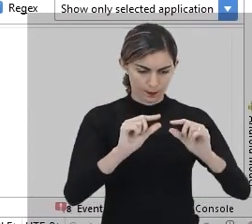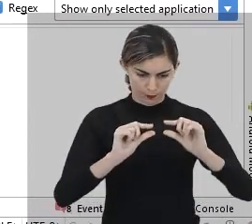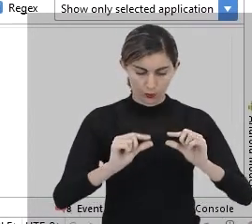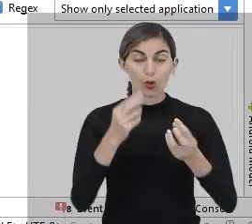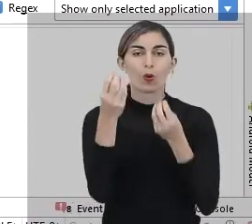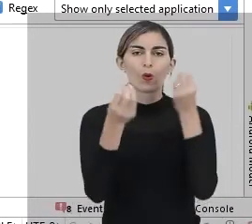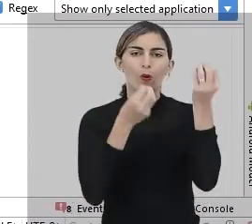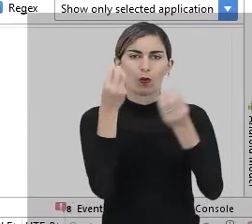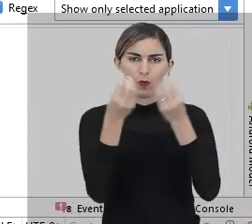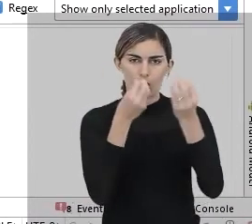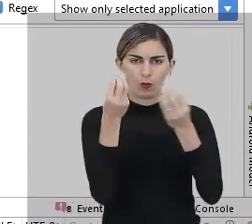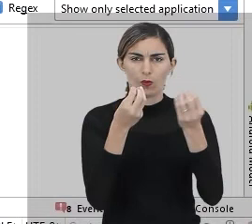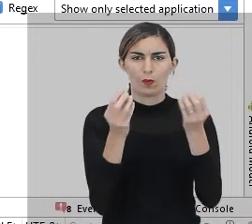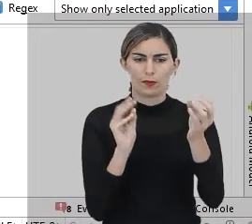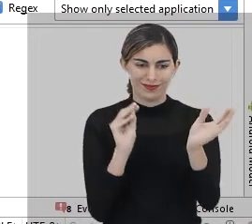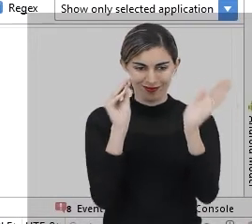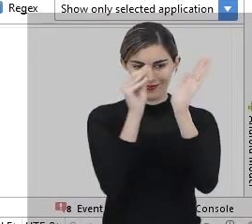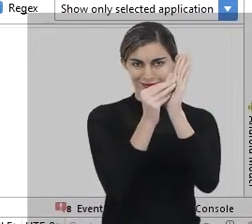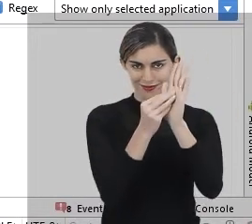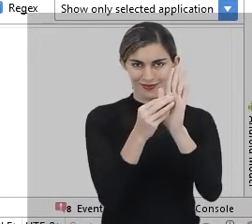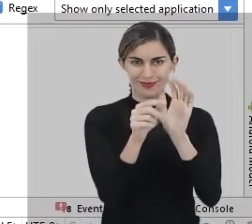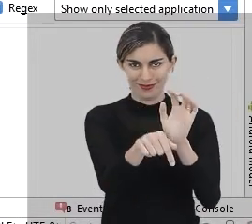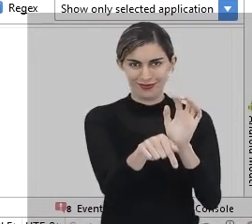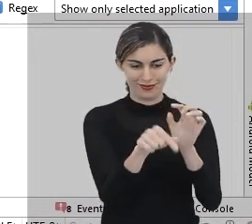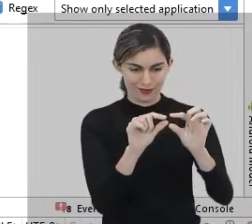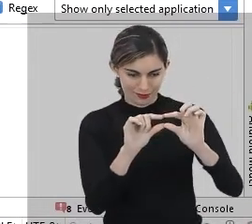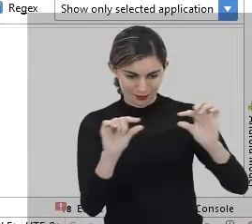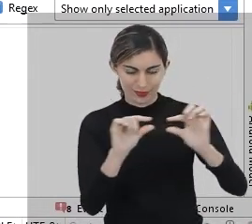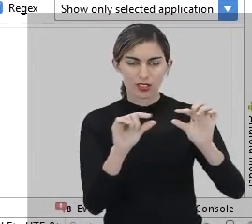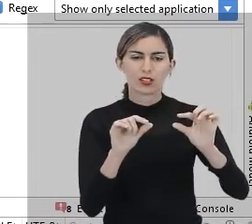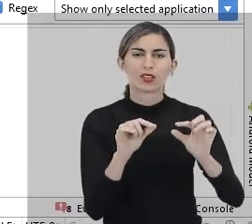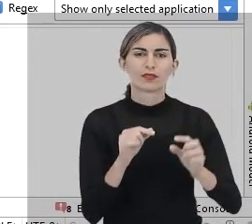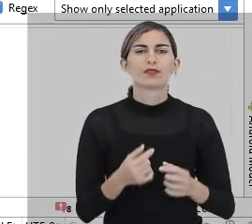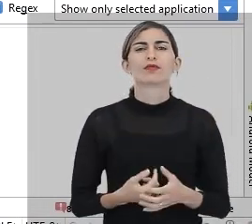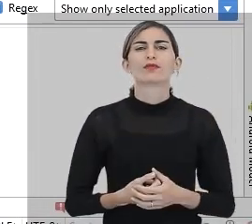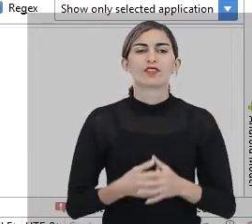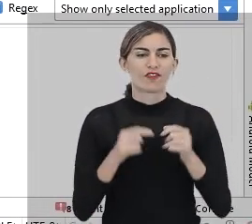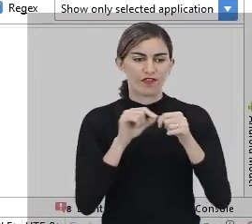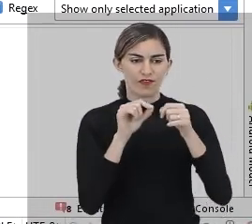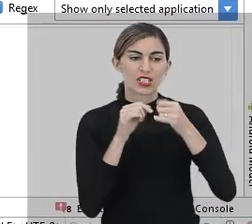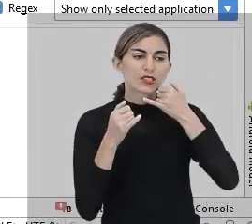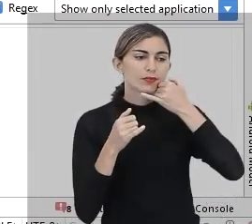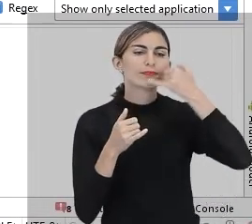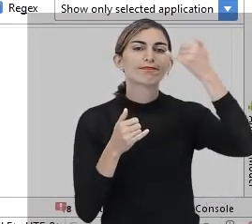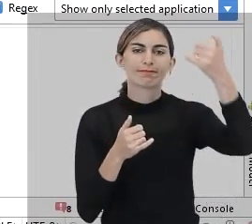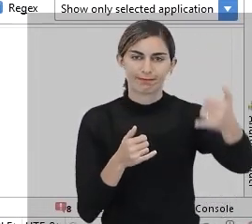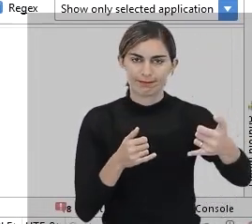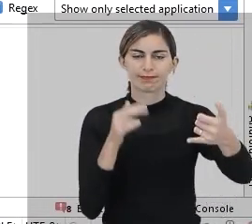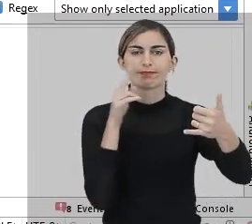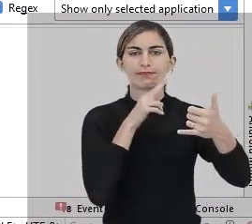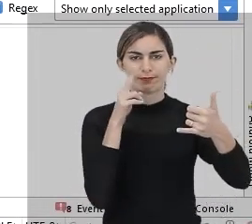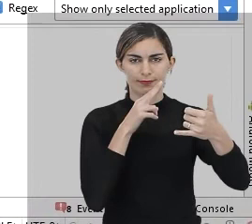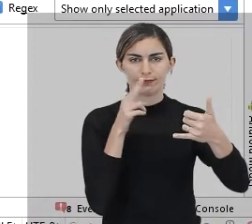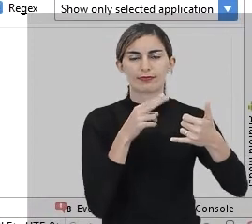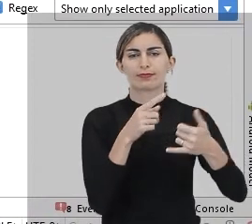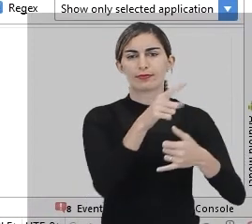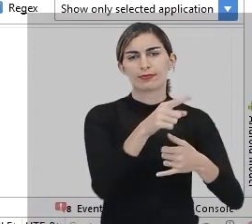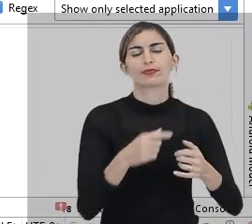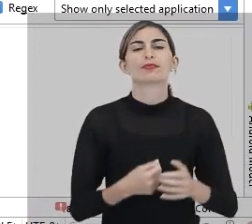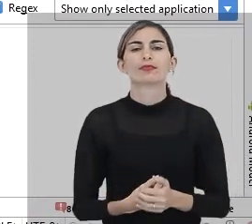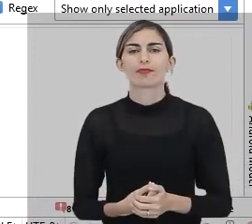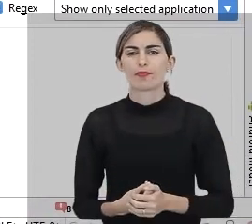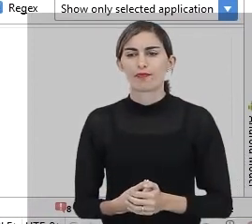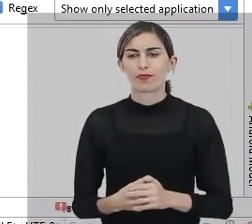como é implementado esse intente, essa intenção de fazer a ligação para o número de emergência, o call center,